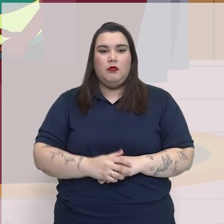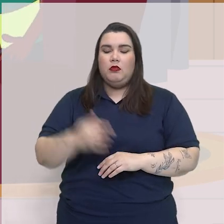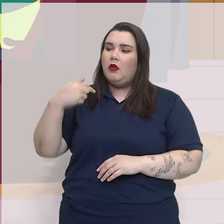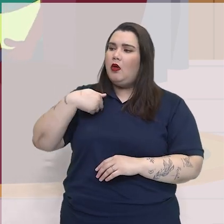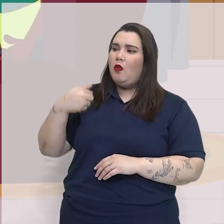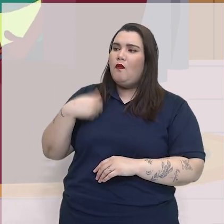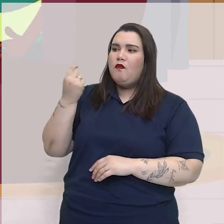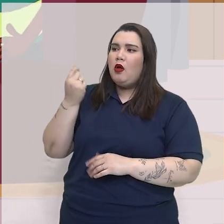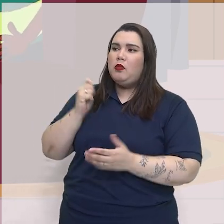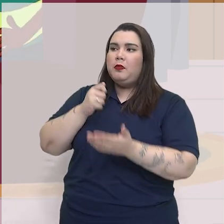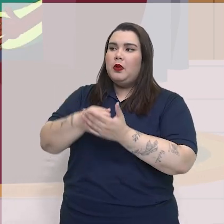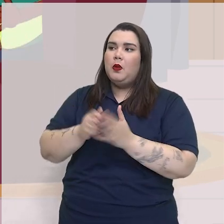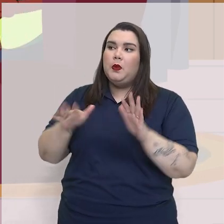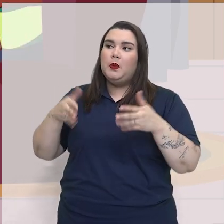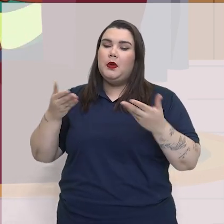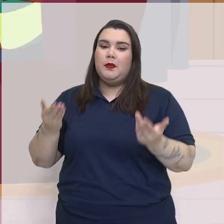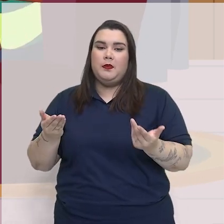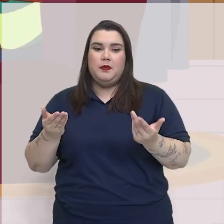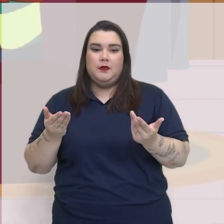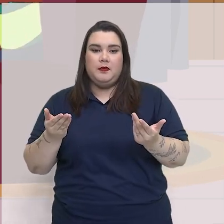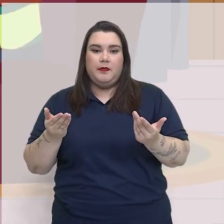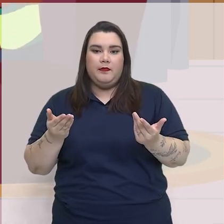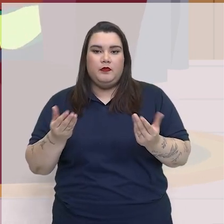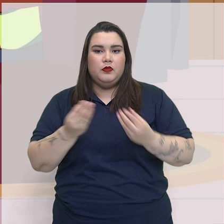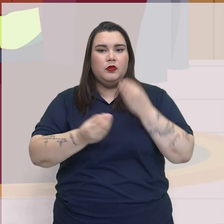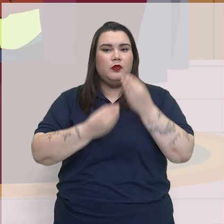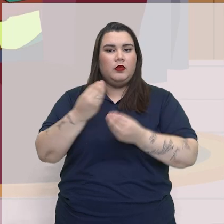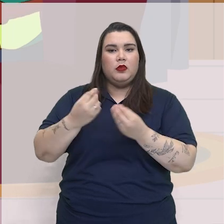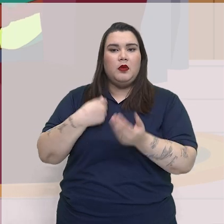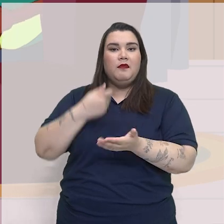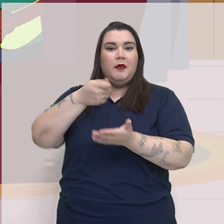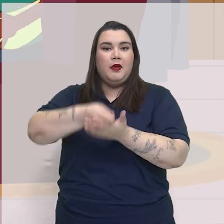Com quanto irei contribuir? Quanto eu irei pagar?